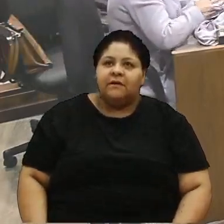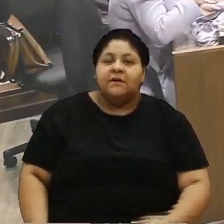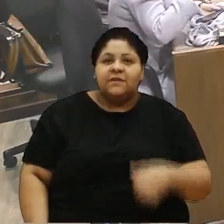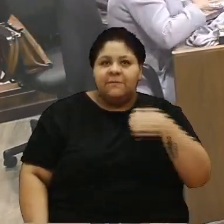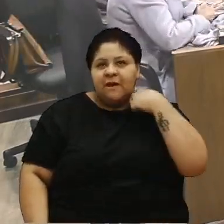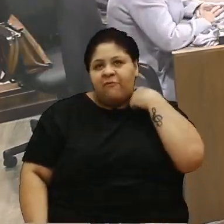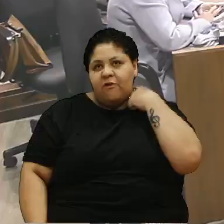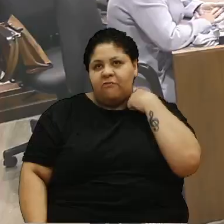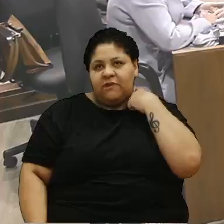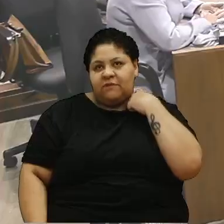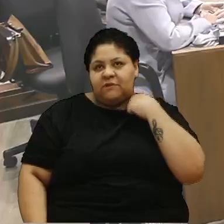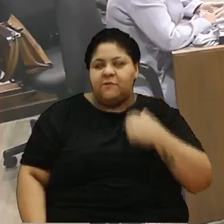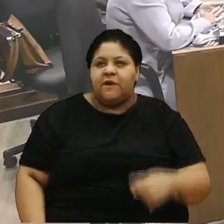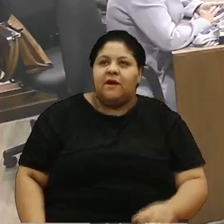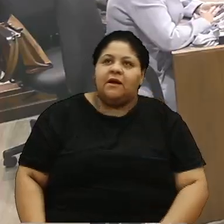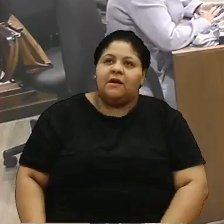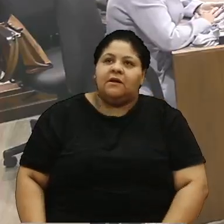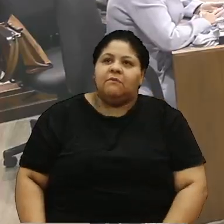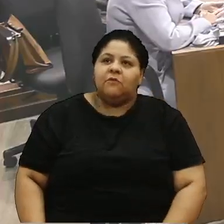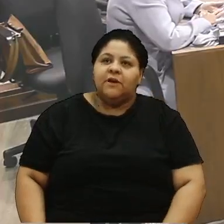Desculpa. Tudo bem?